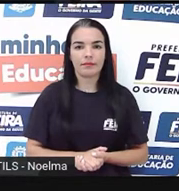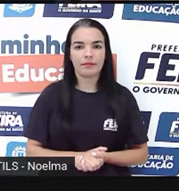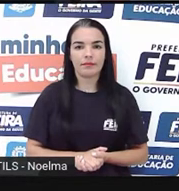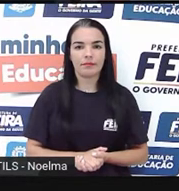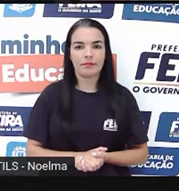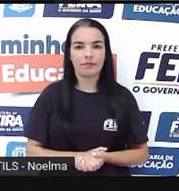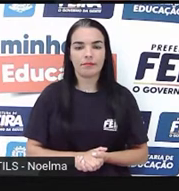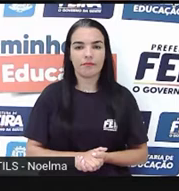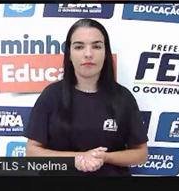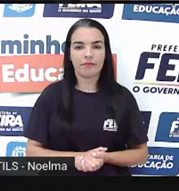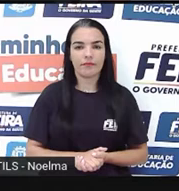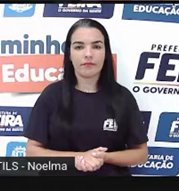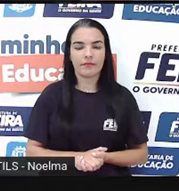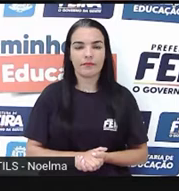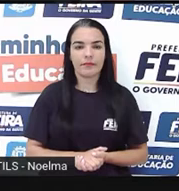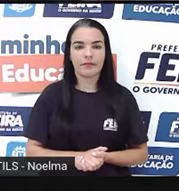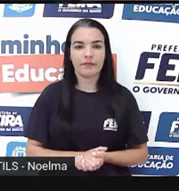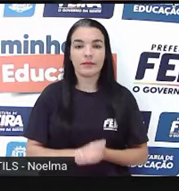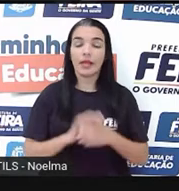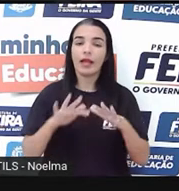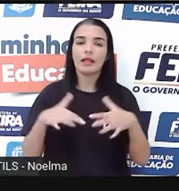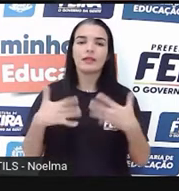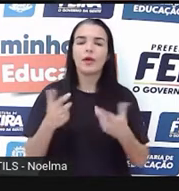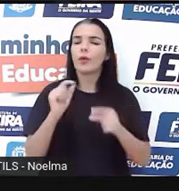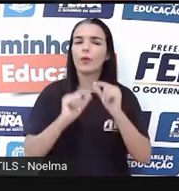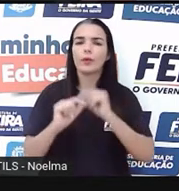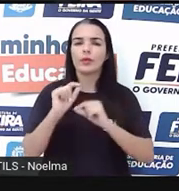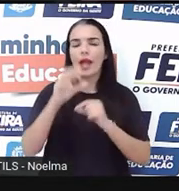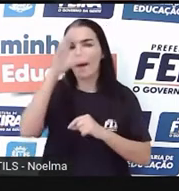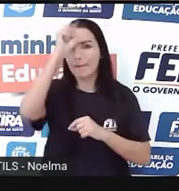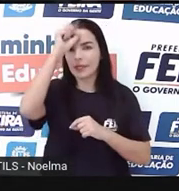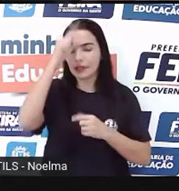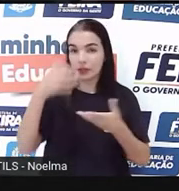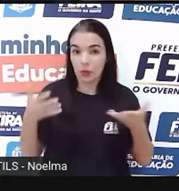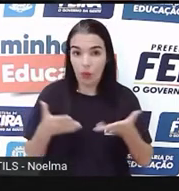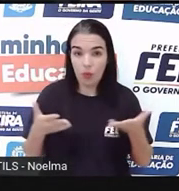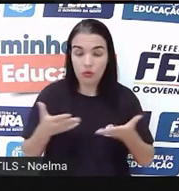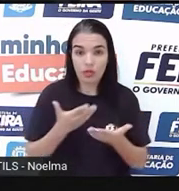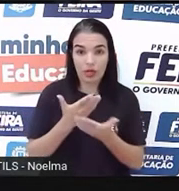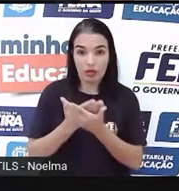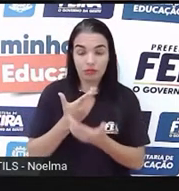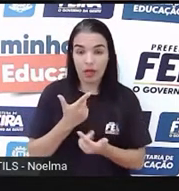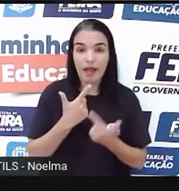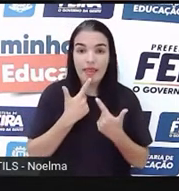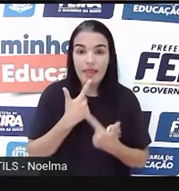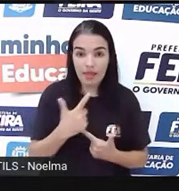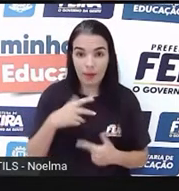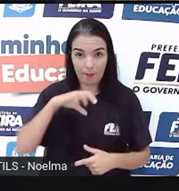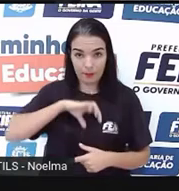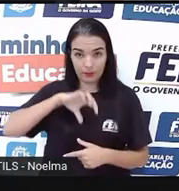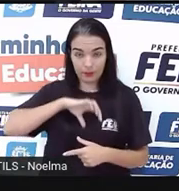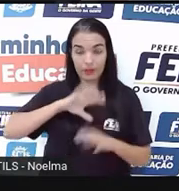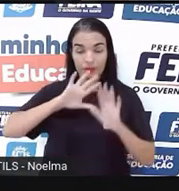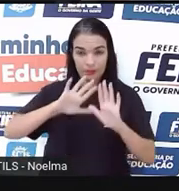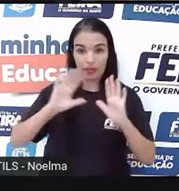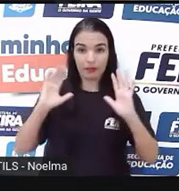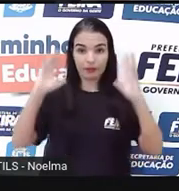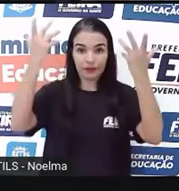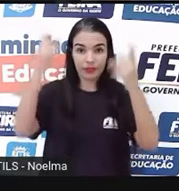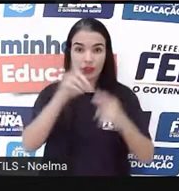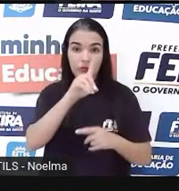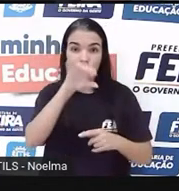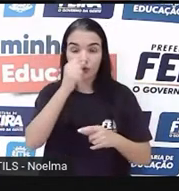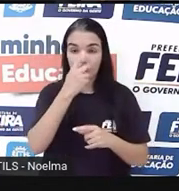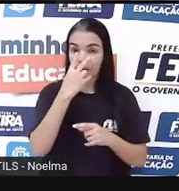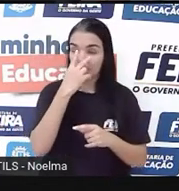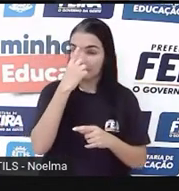the witches away. Então, o que é que nós estamos aprendendo aqui hoje na nossa língua, né? Sobre o Halloween. Que